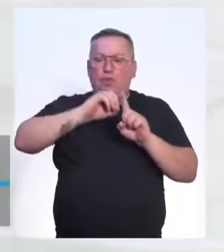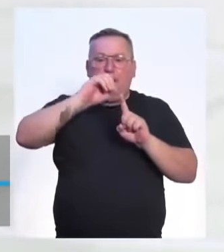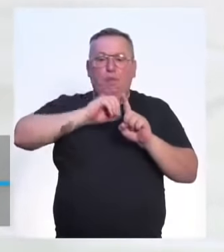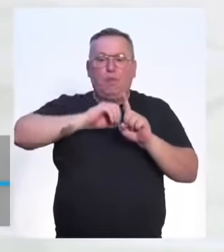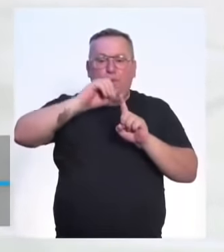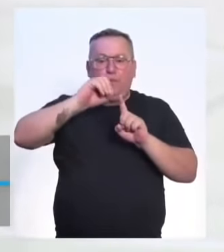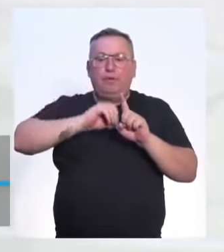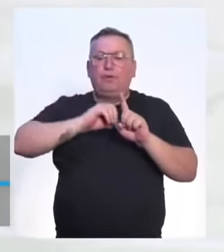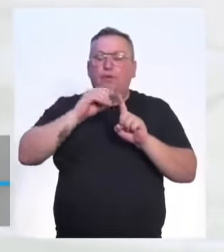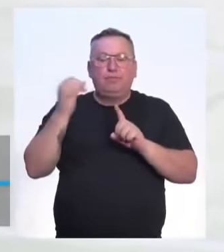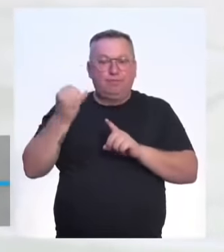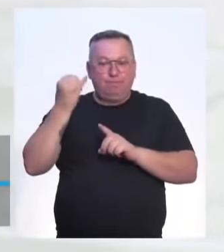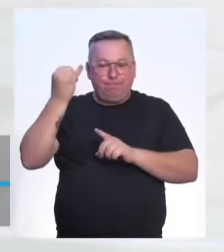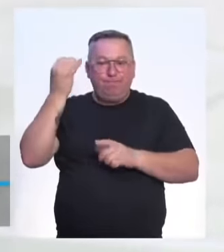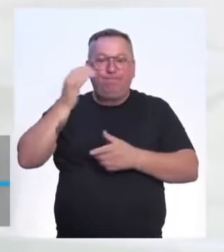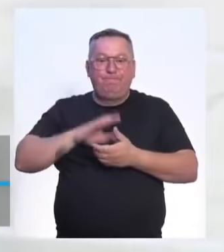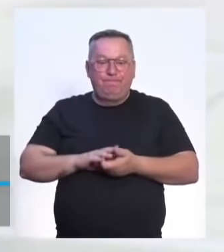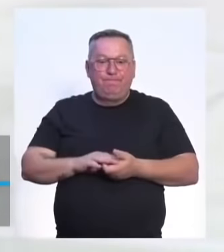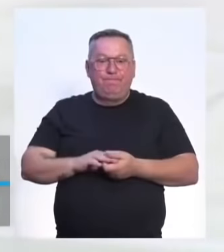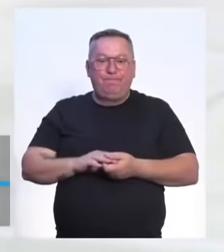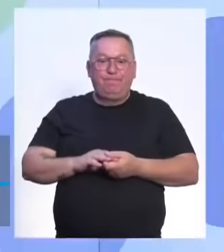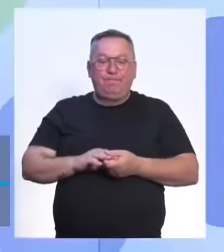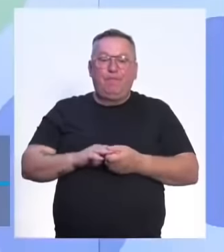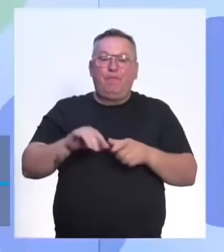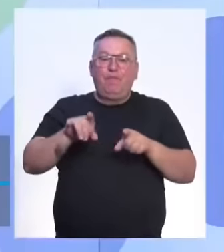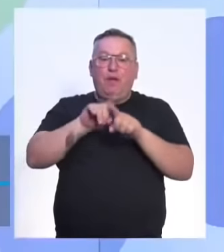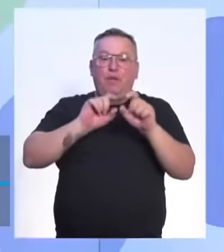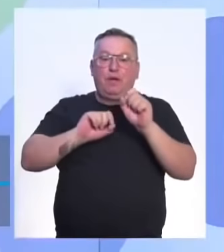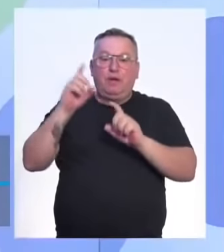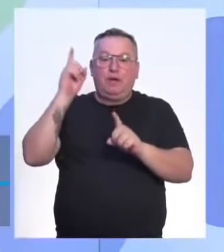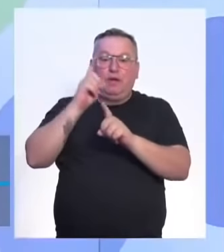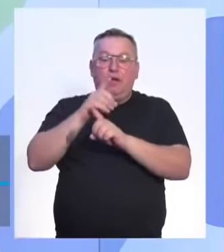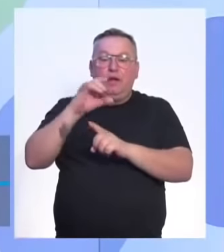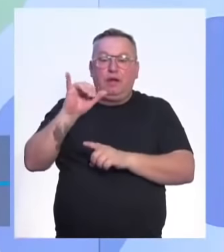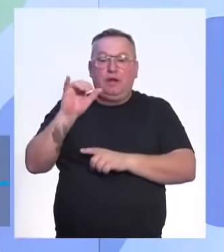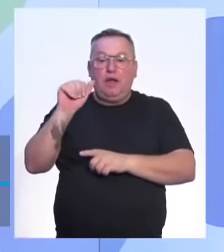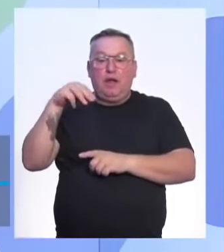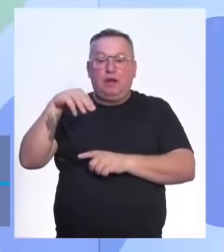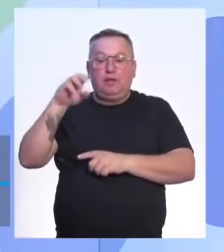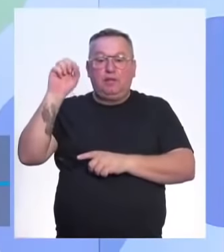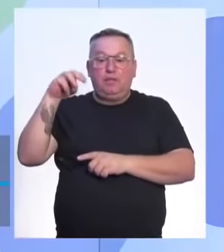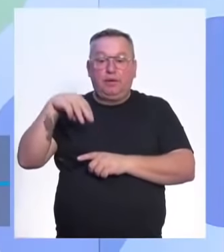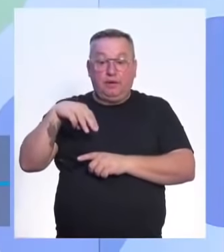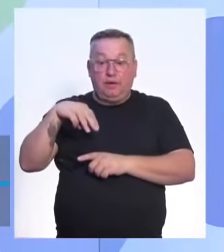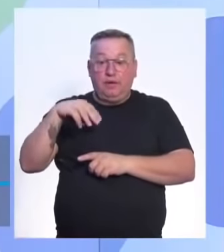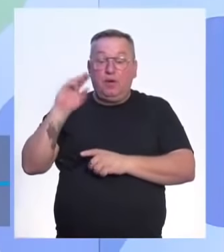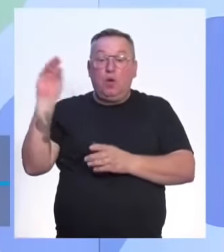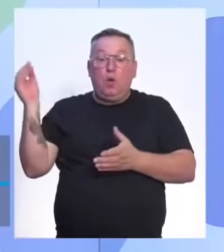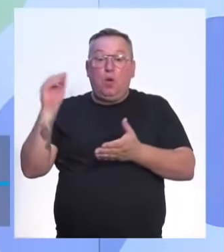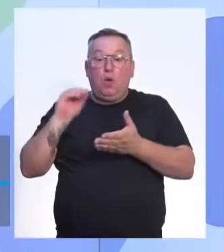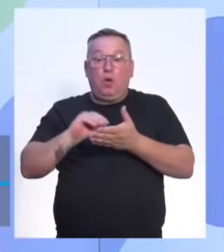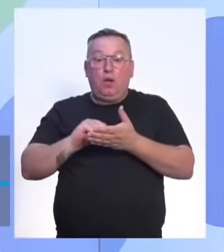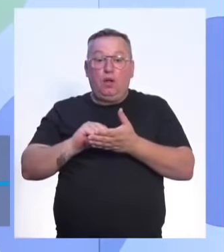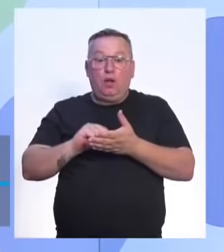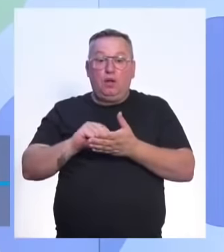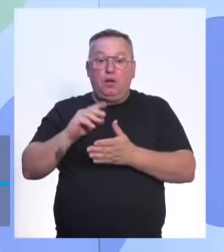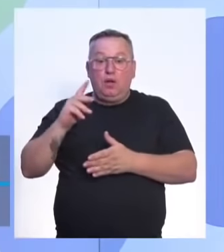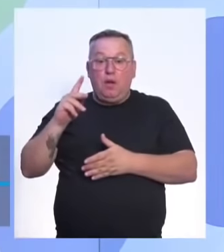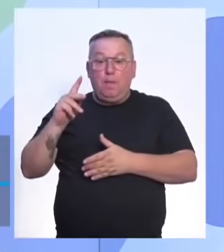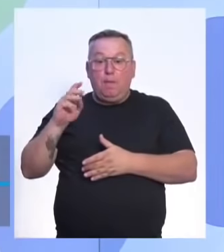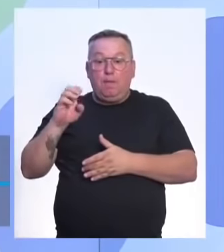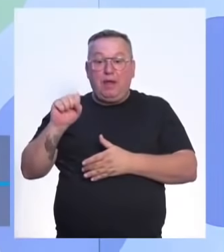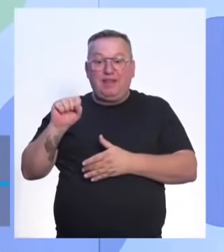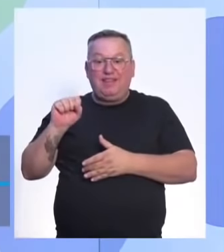para medir temperatura, importantíssimo, verdade. E eu encontrei também da Yasmin, a Yasmin colocou pés.